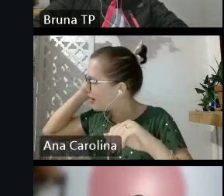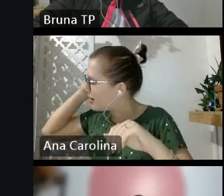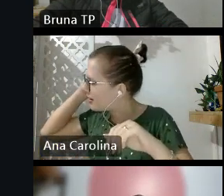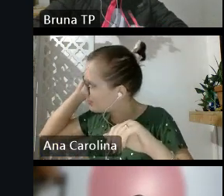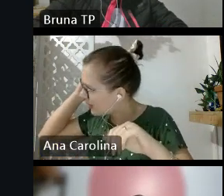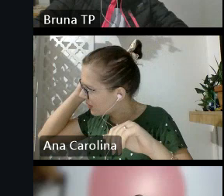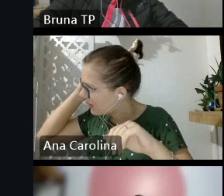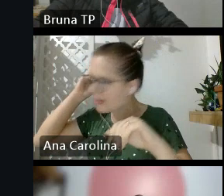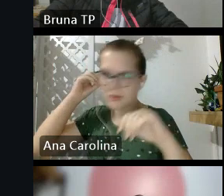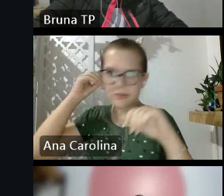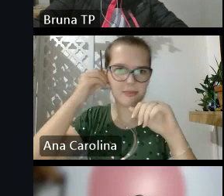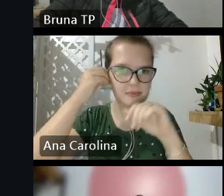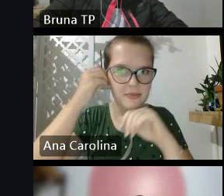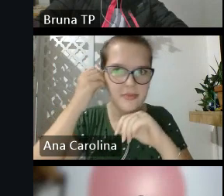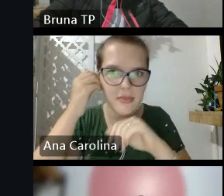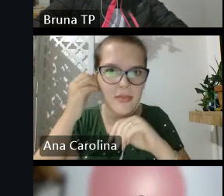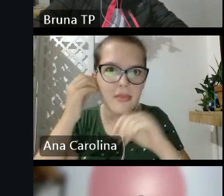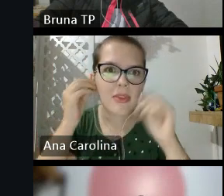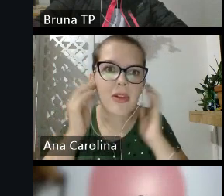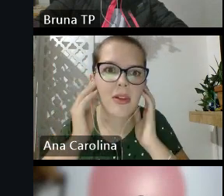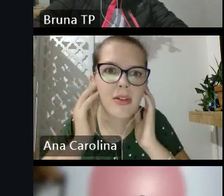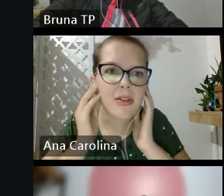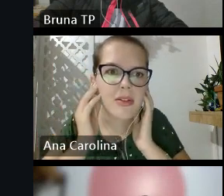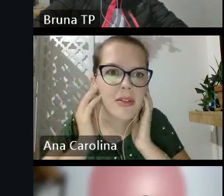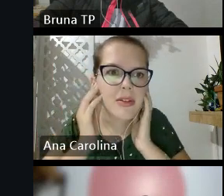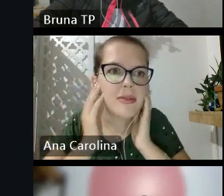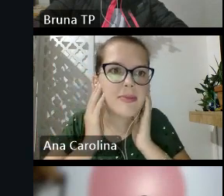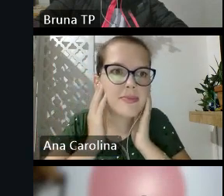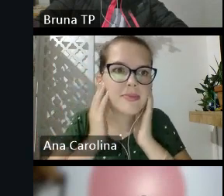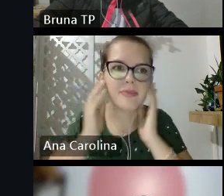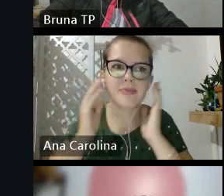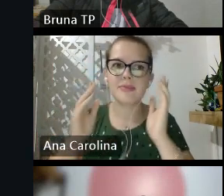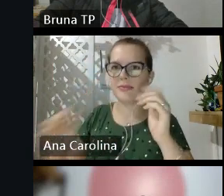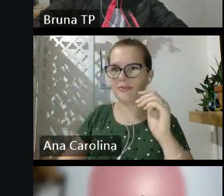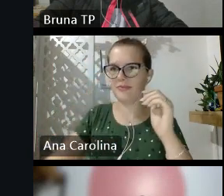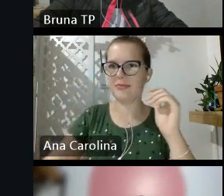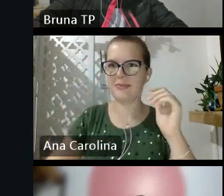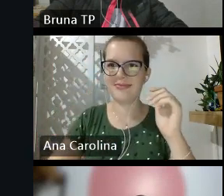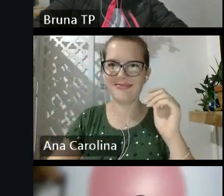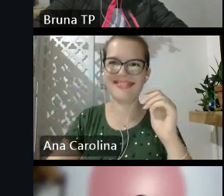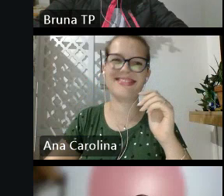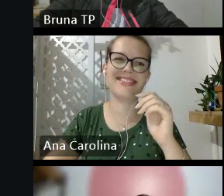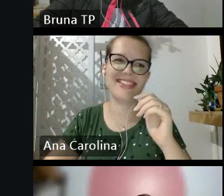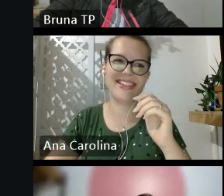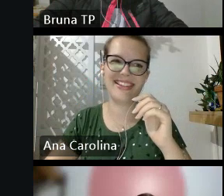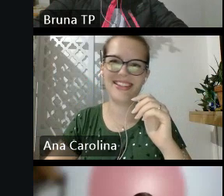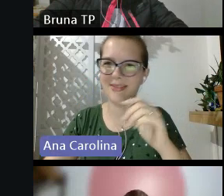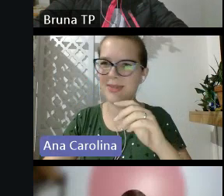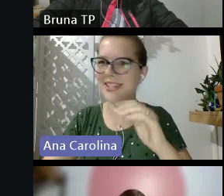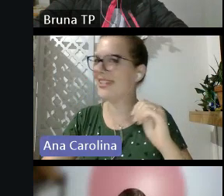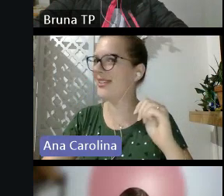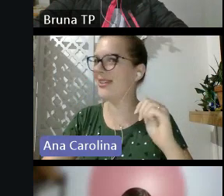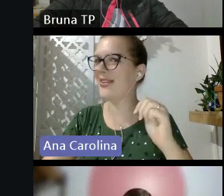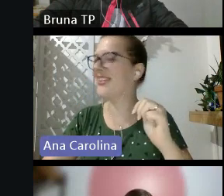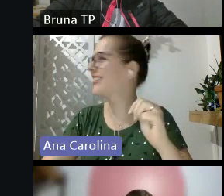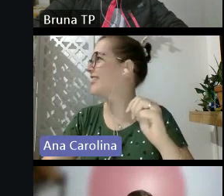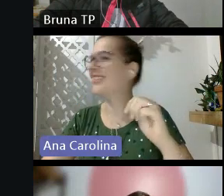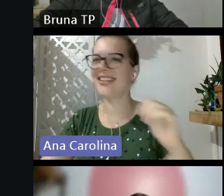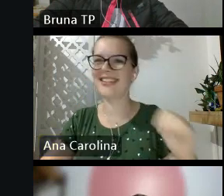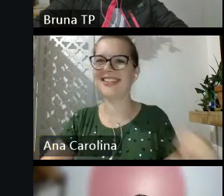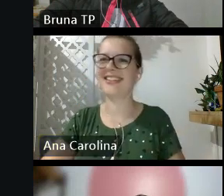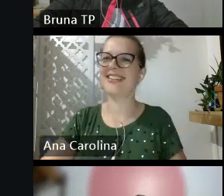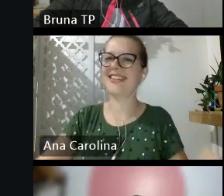O Davi está aí? Eu atuo nessa área já há algumas décadas. Ai, que legal! Benito.